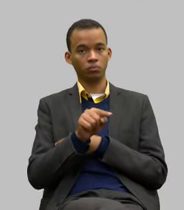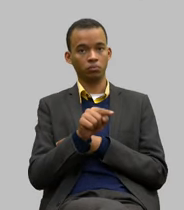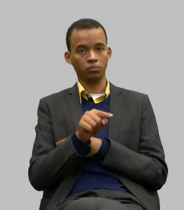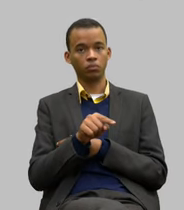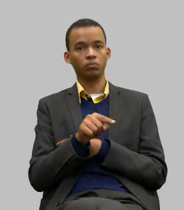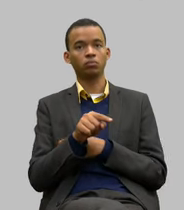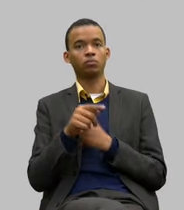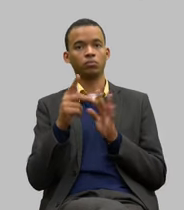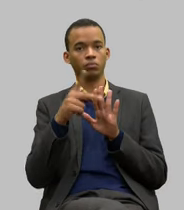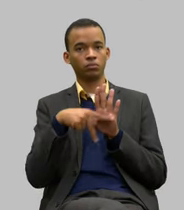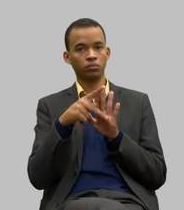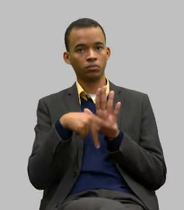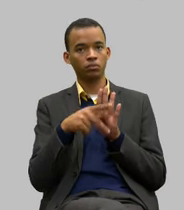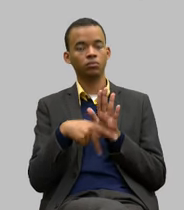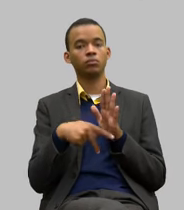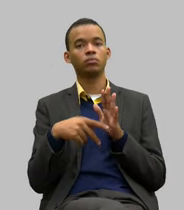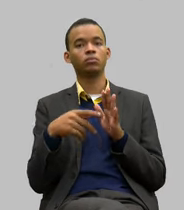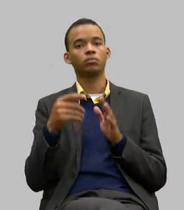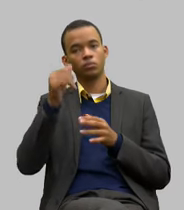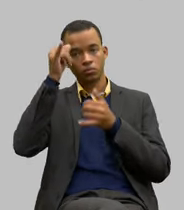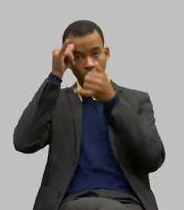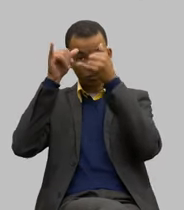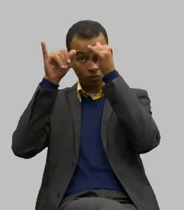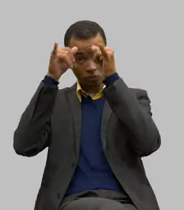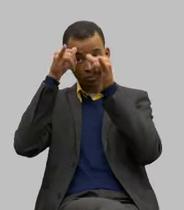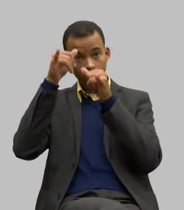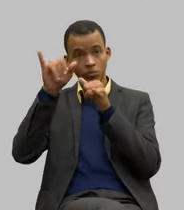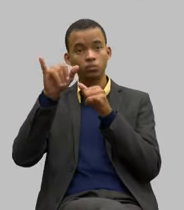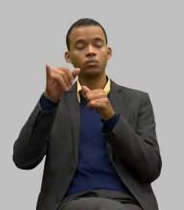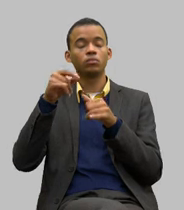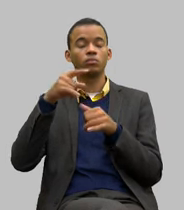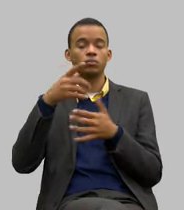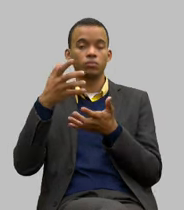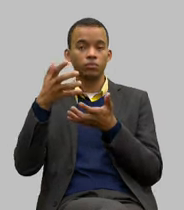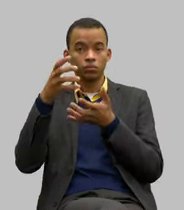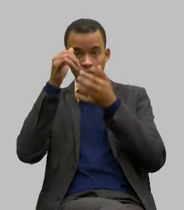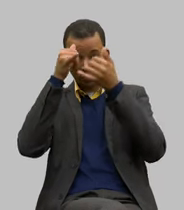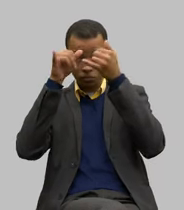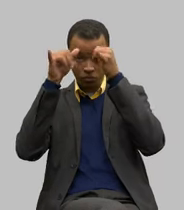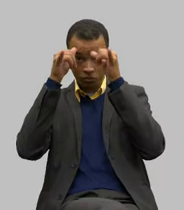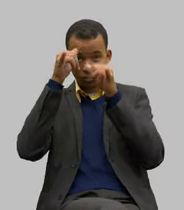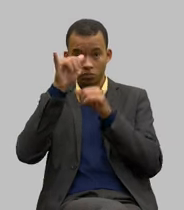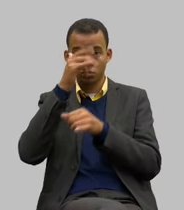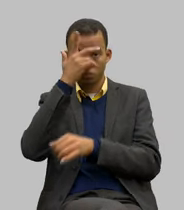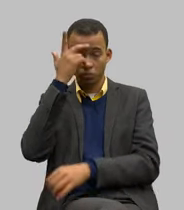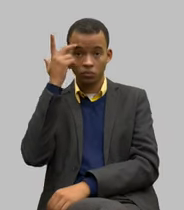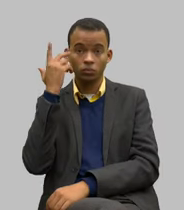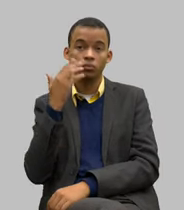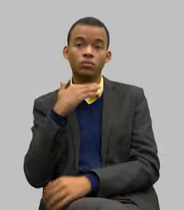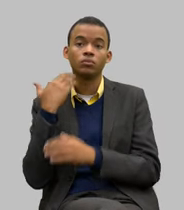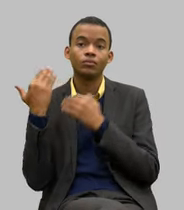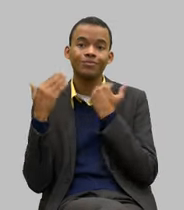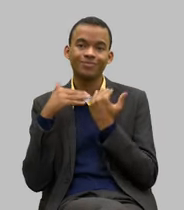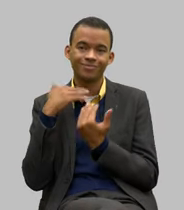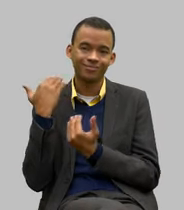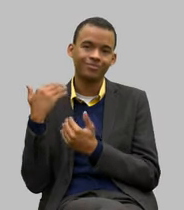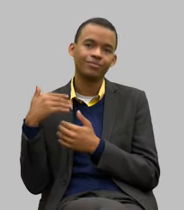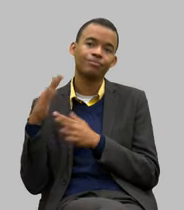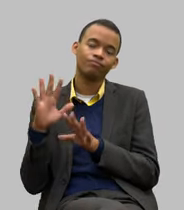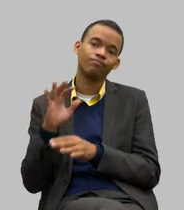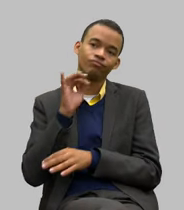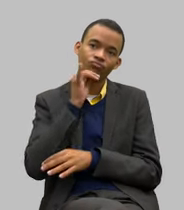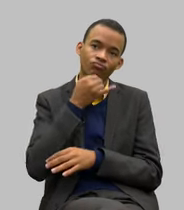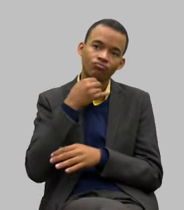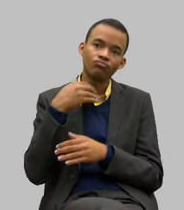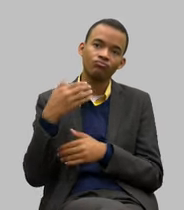tentado evitar aí que felizmente a gente tem tentado evitar que esses óbitos aconteçam aí durante o ano mas infelizmente eles vê